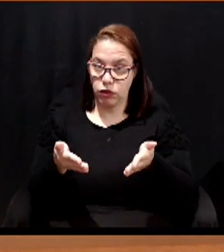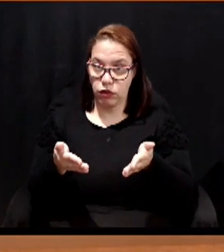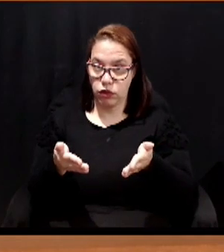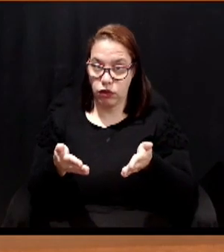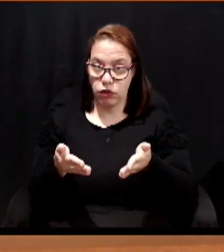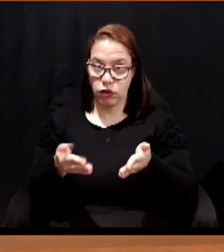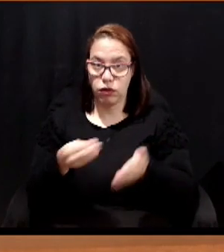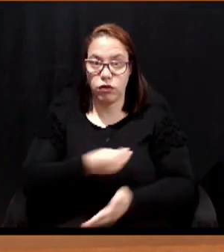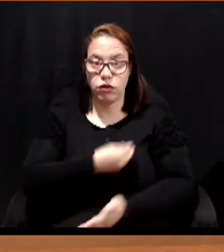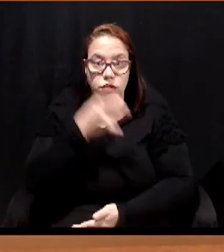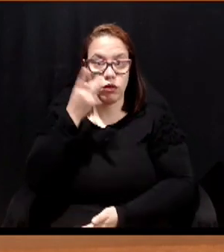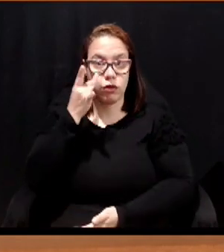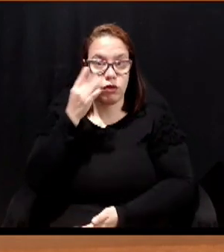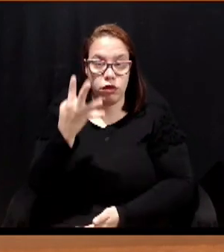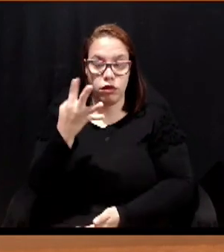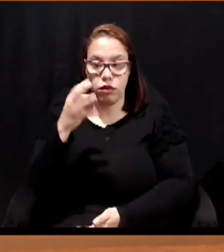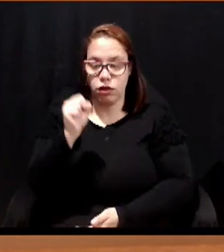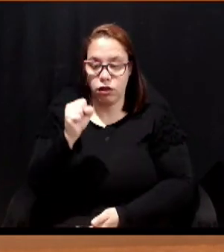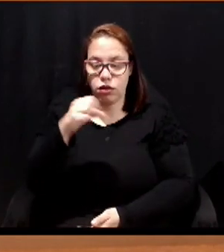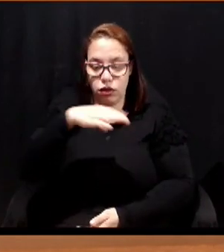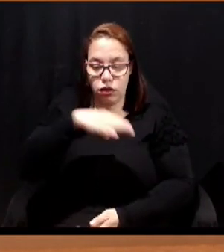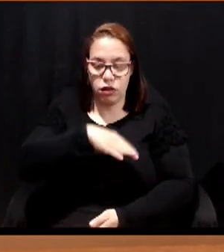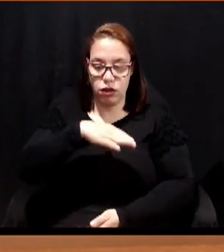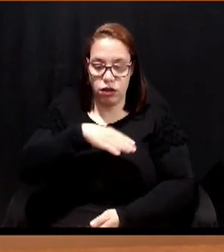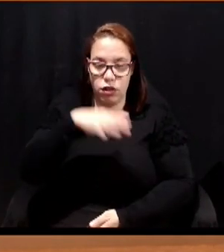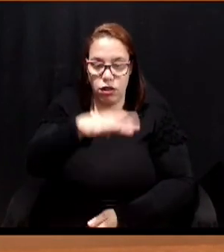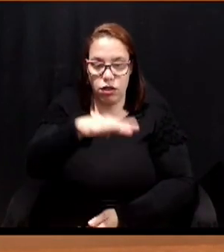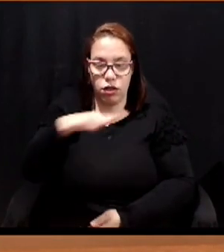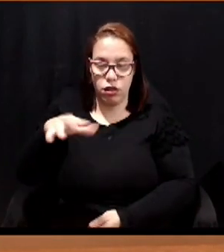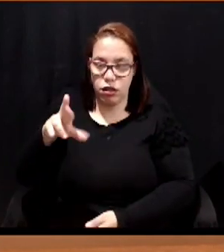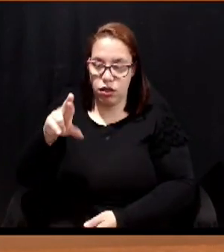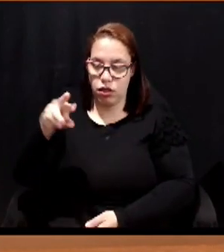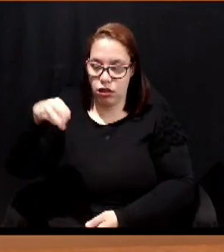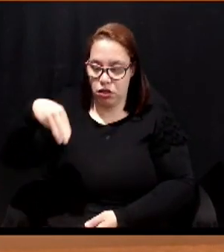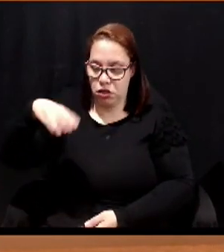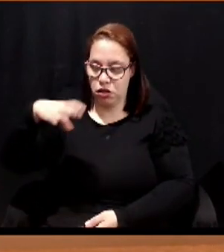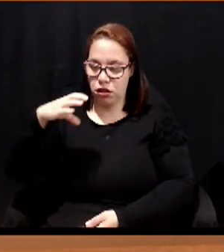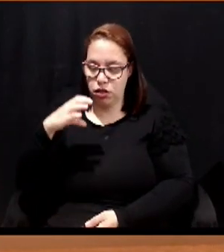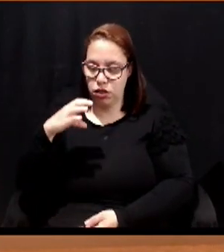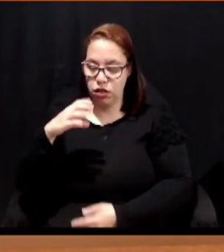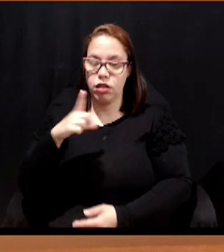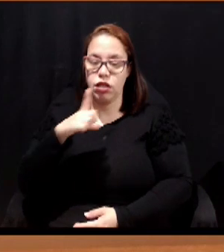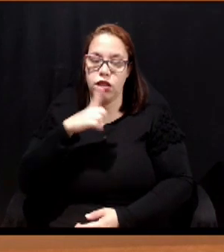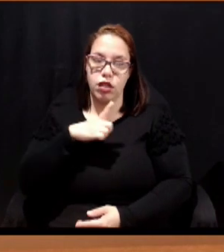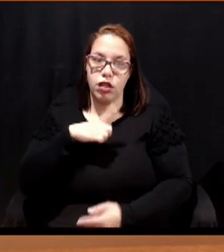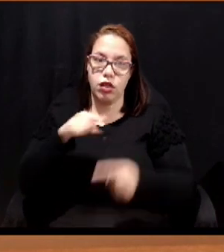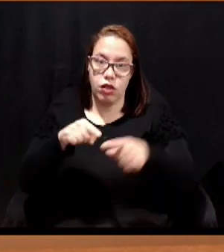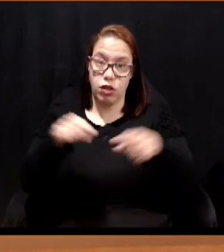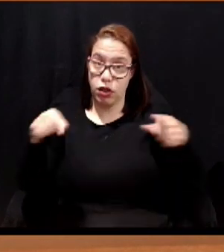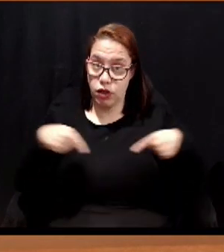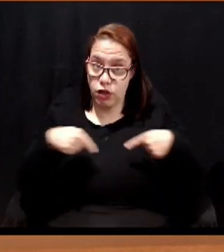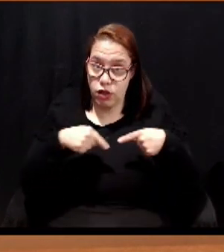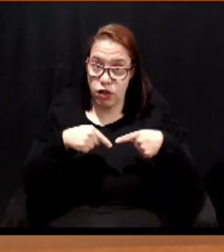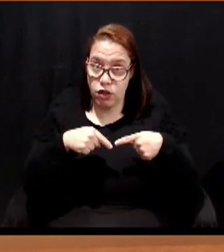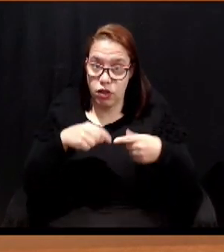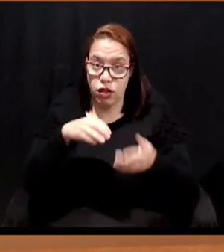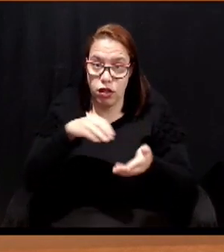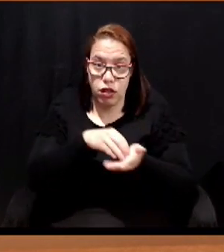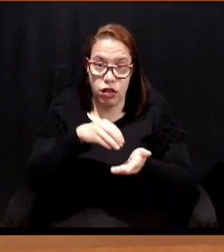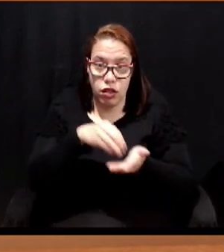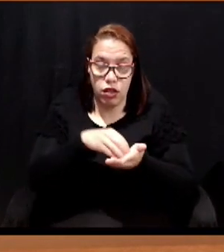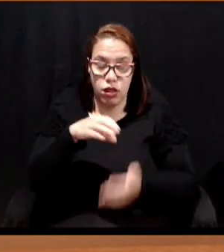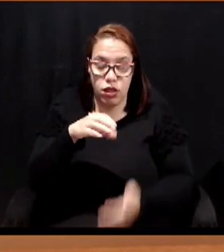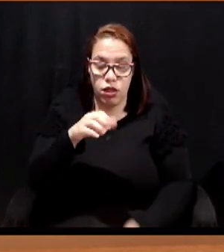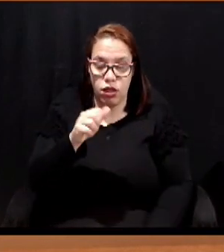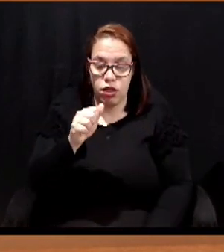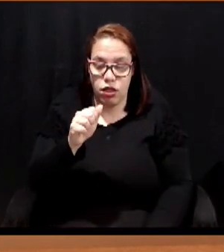em 48 cidades aqui da região, temos um escritório na cidade de Alberta, no